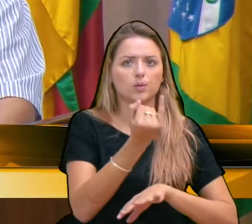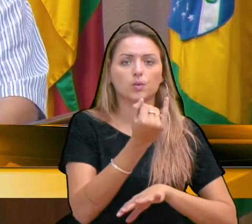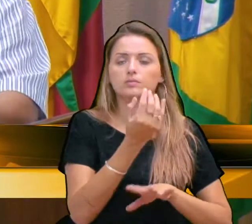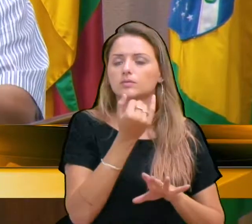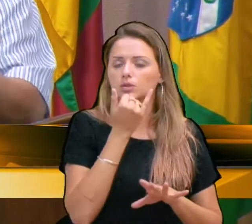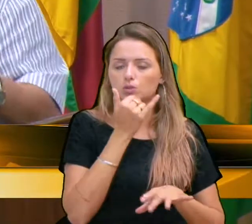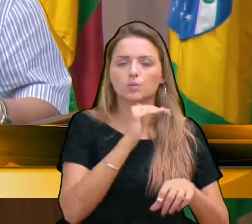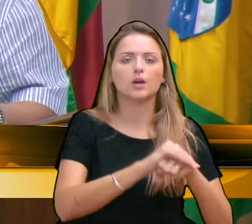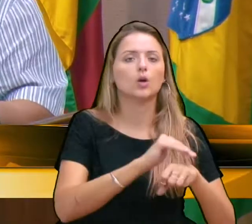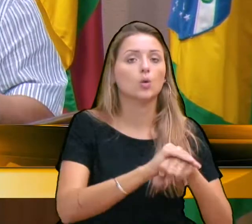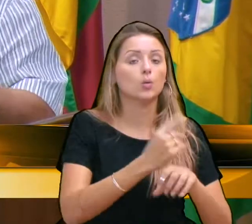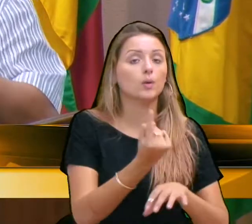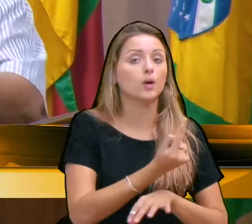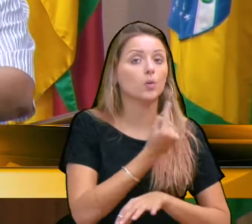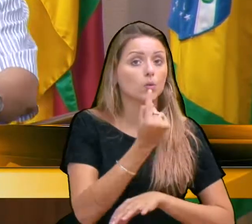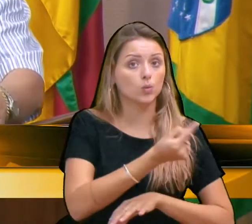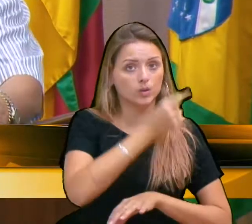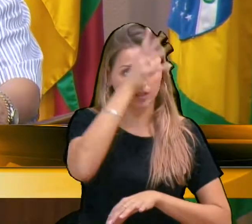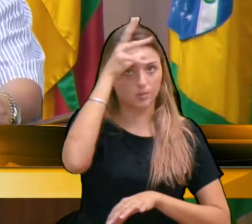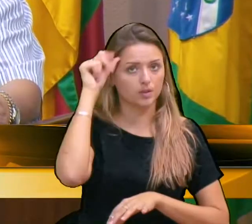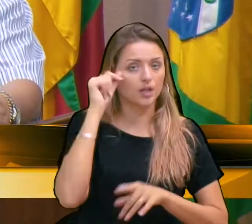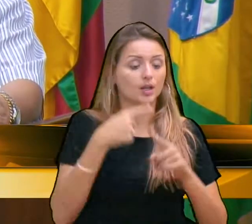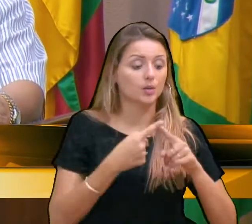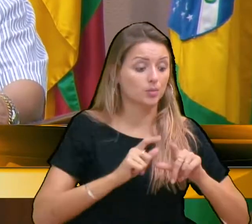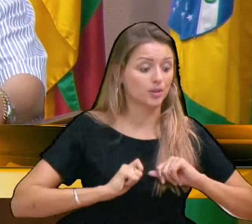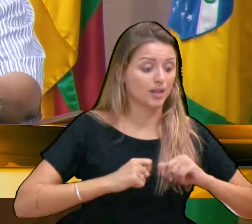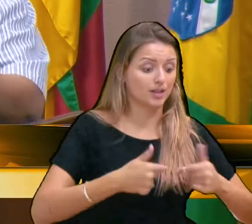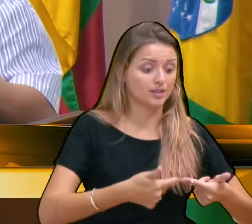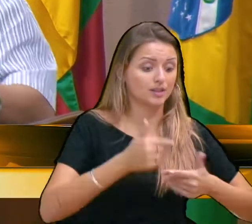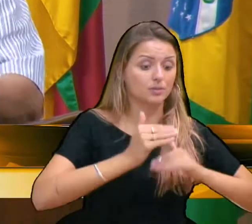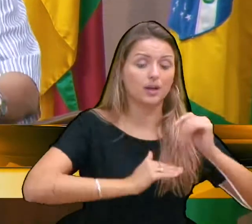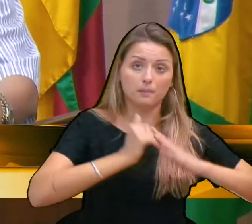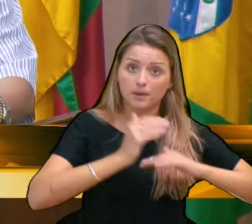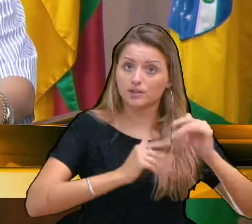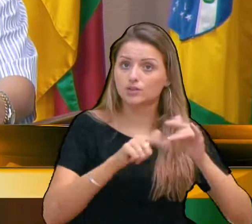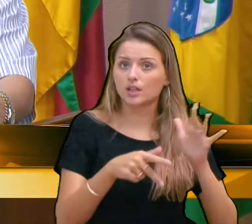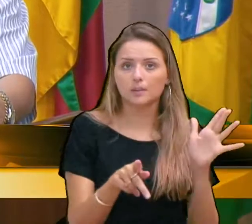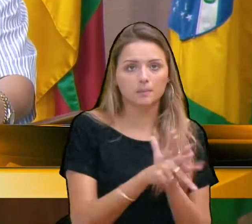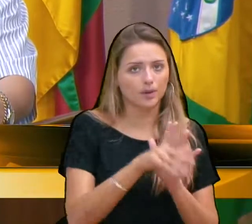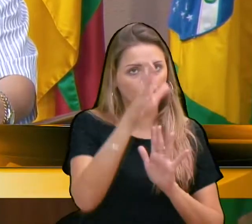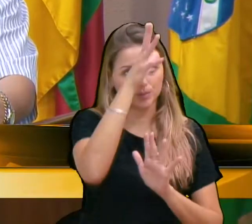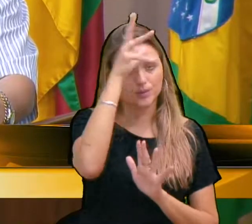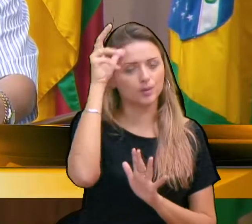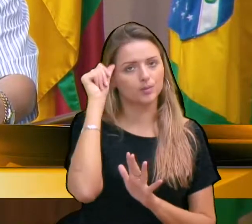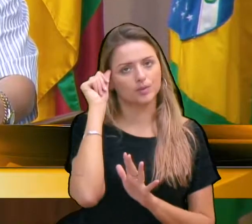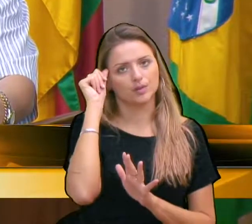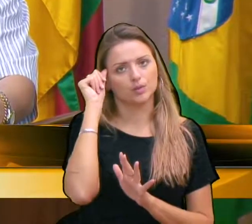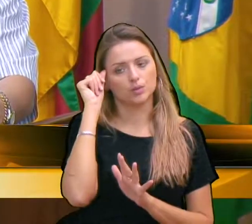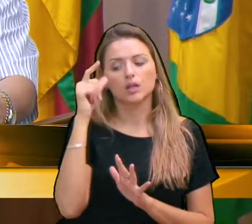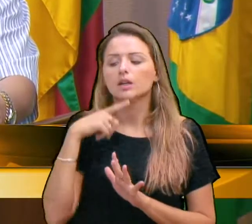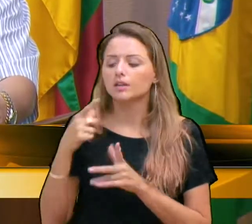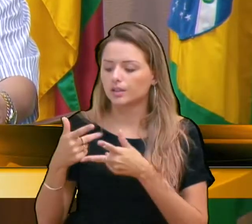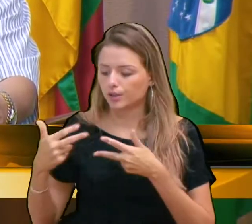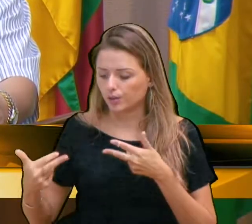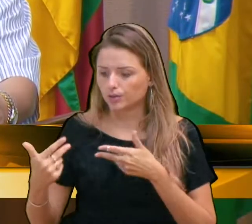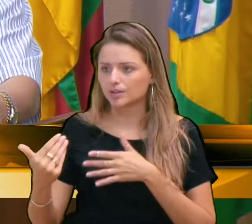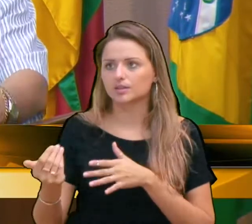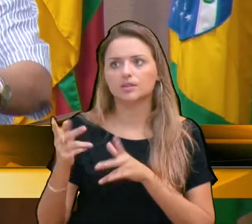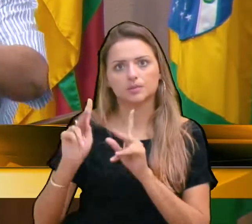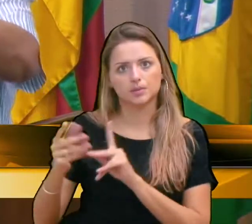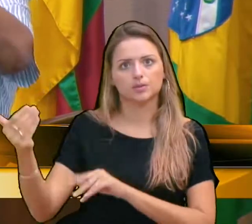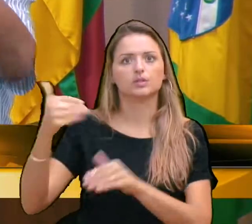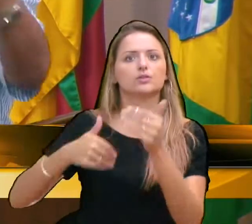Executivo. A ação é do Poder Executivo, ela repercute aqui na Câmara, né? Repercute porque a